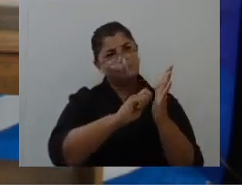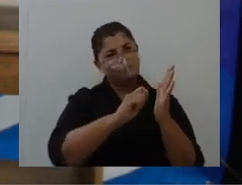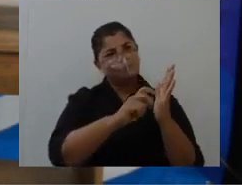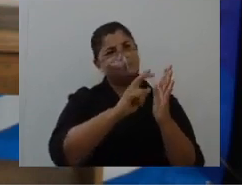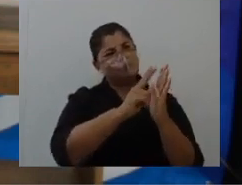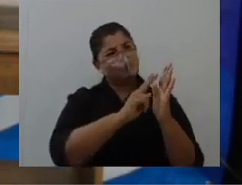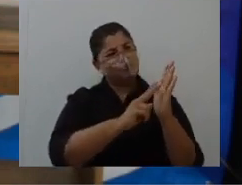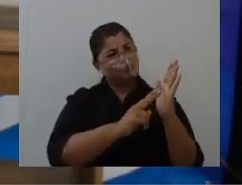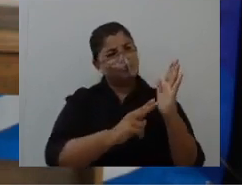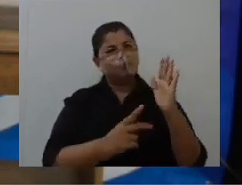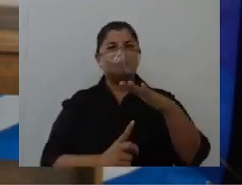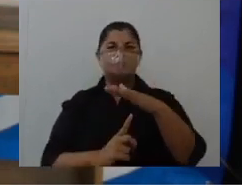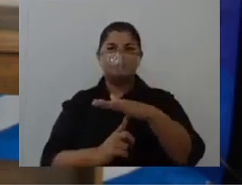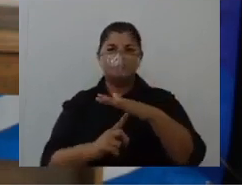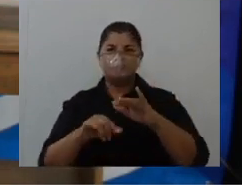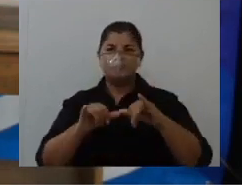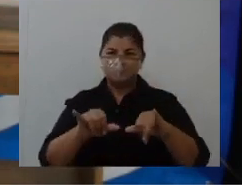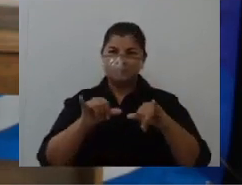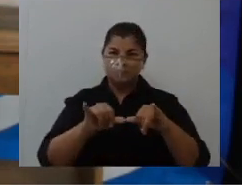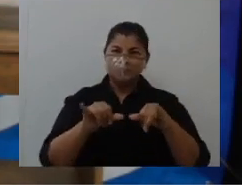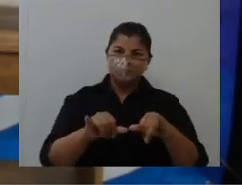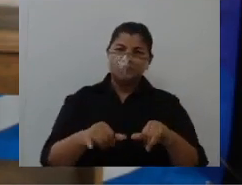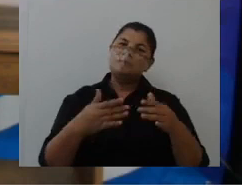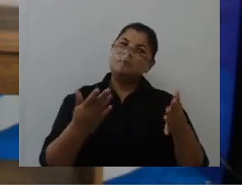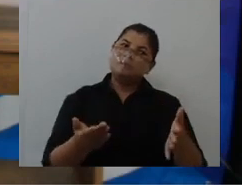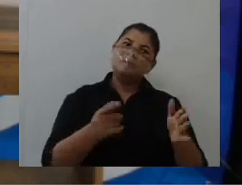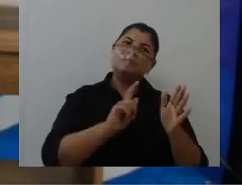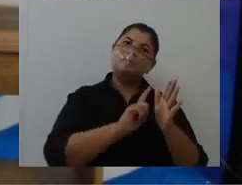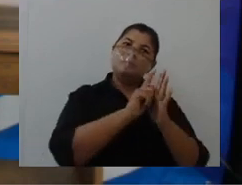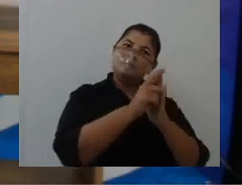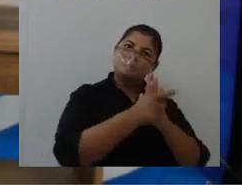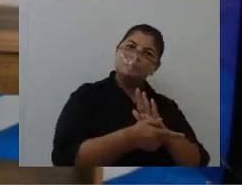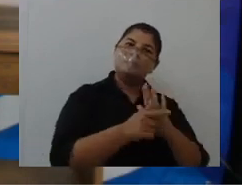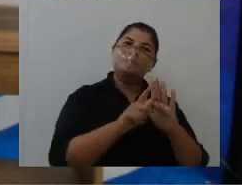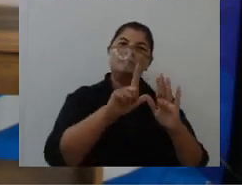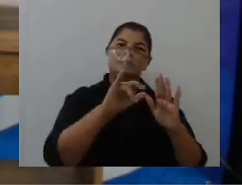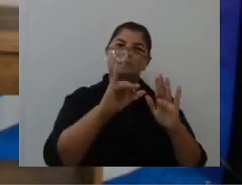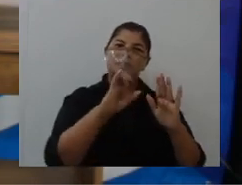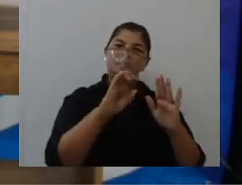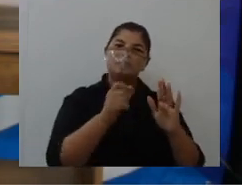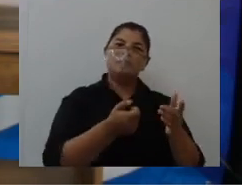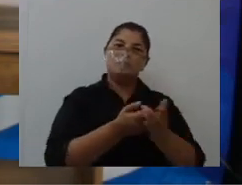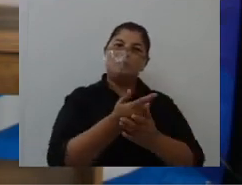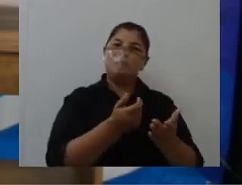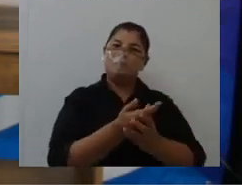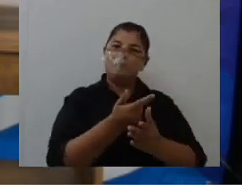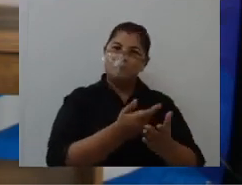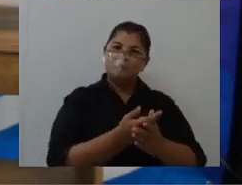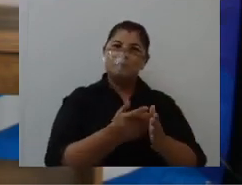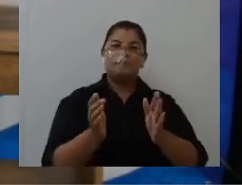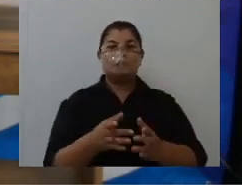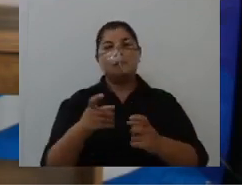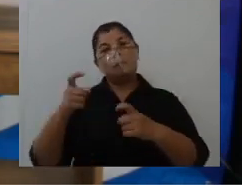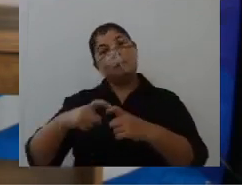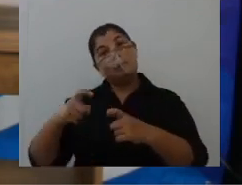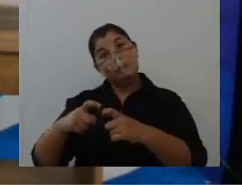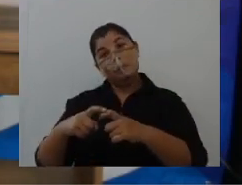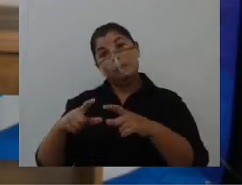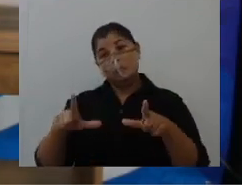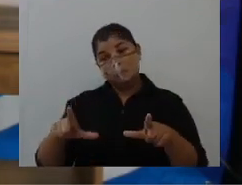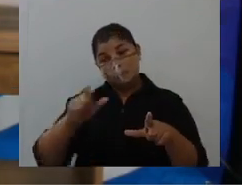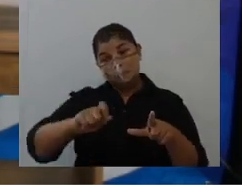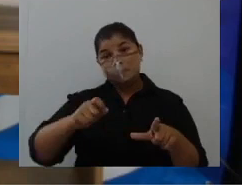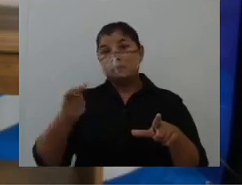lista, né? É um outro gênero textual, é a lista de compras. Você vai ao médico, aí o cara lá, o doutor lá, o médico, passa uma receita para você,